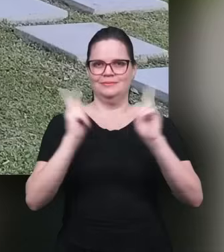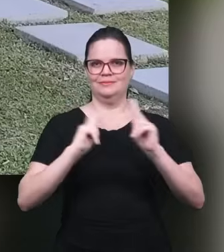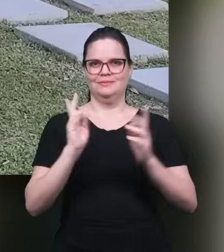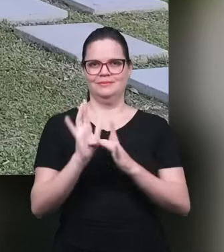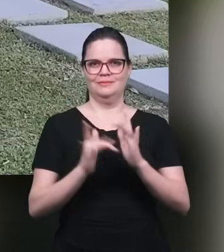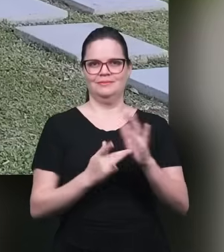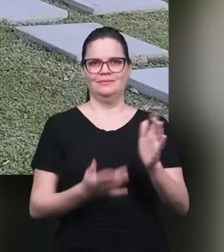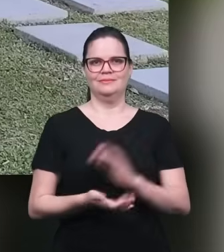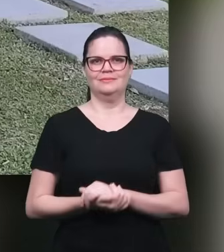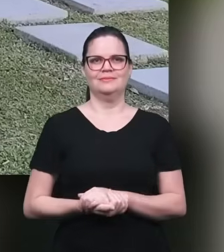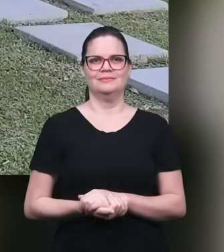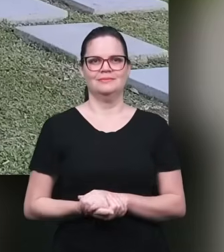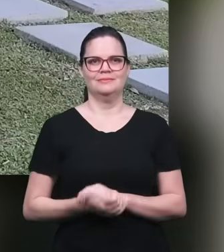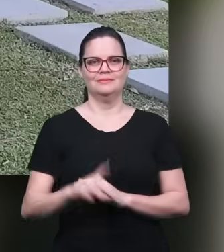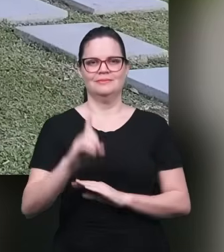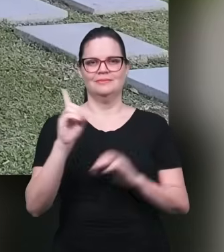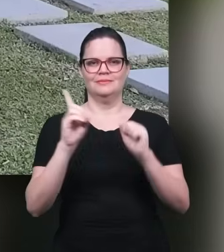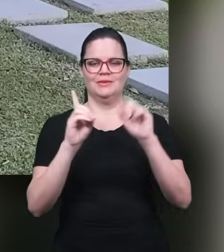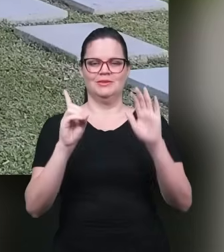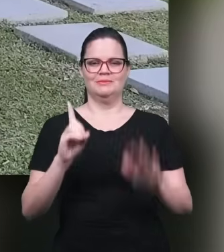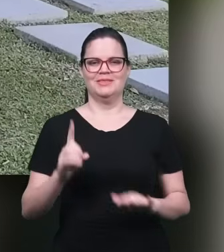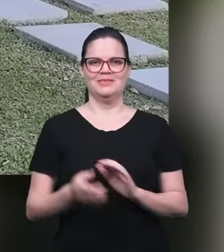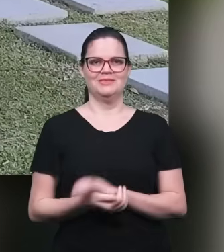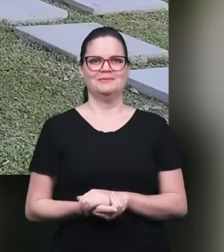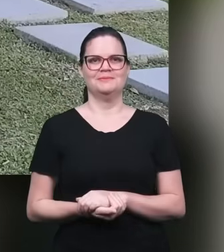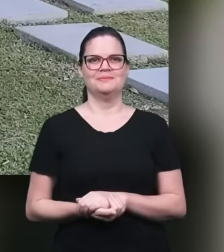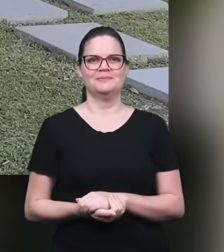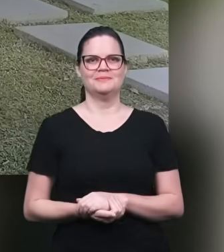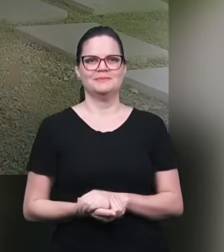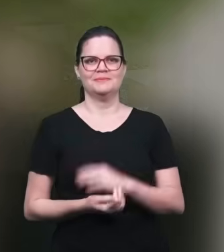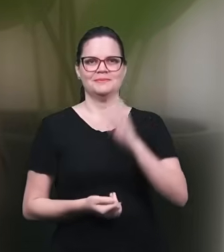Senhor. Deus abençoe o pastor Márcio.